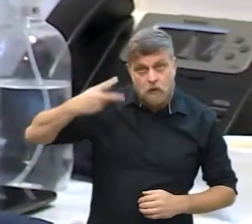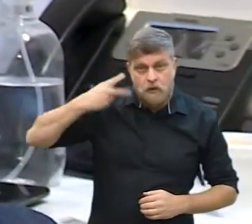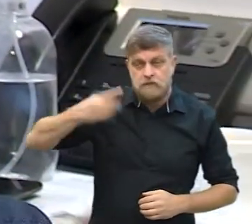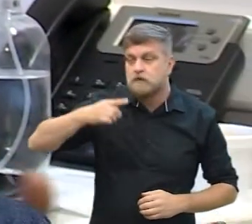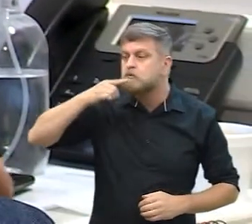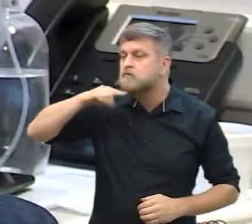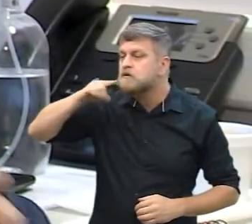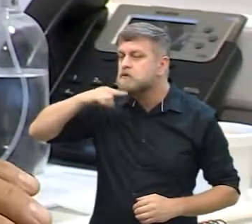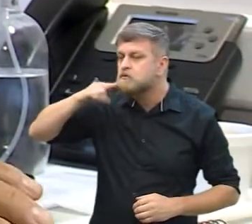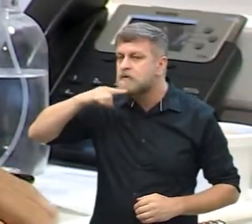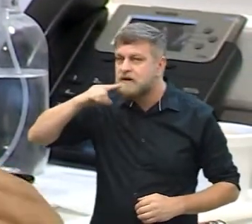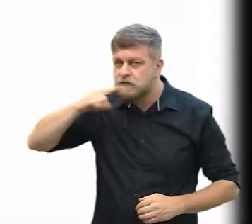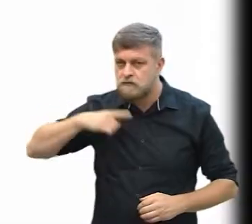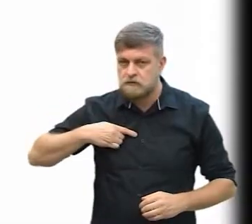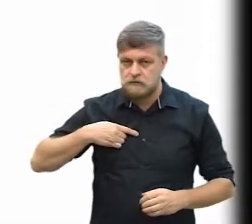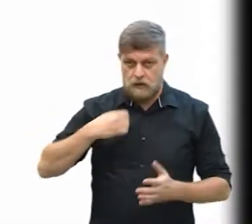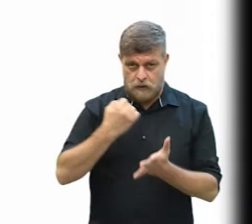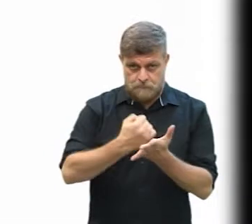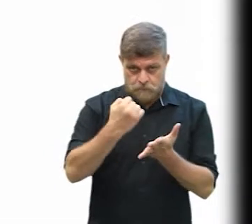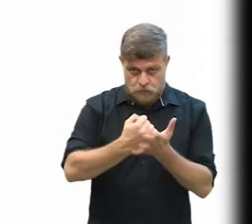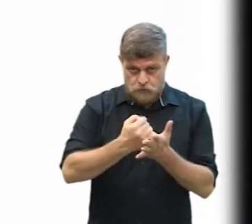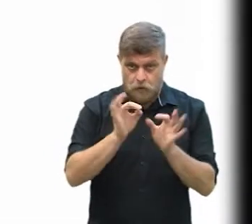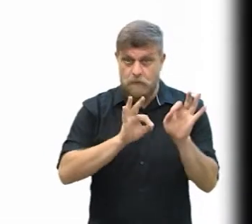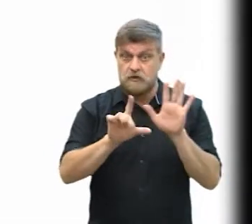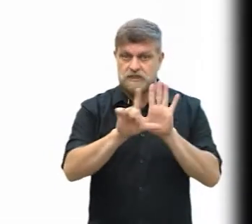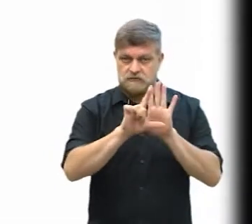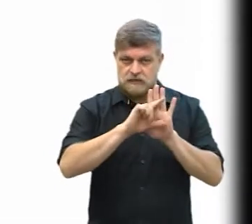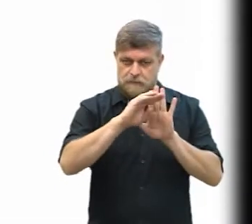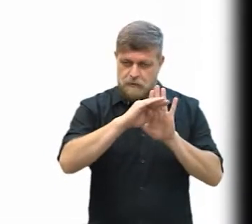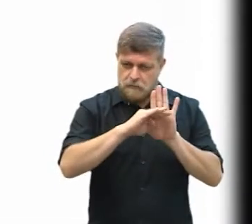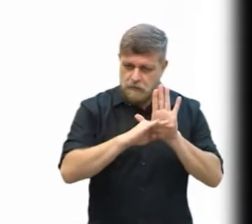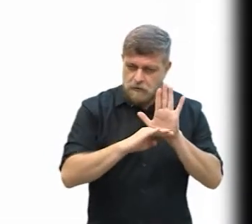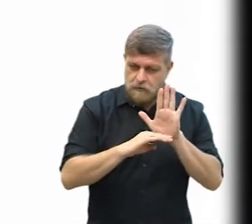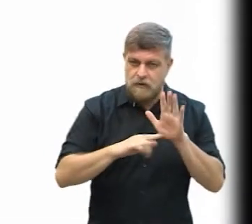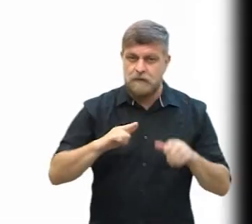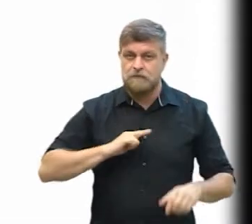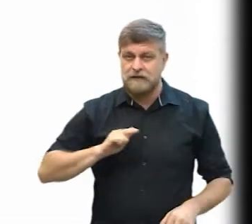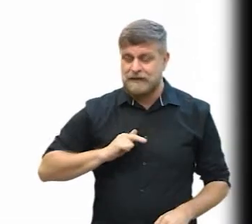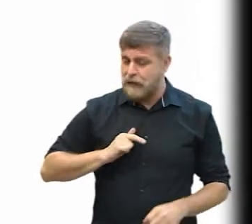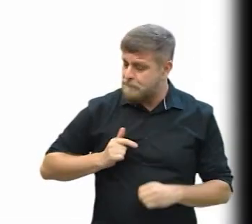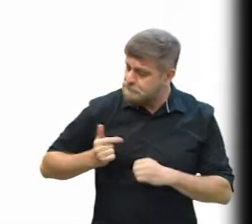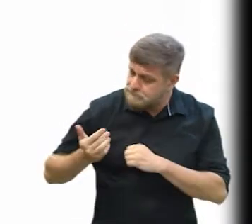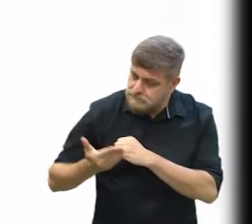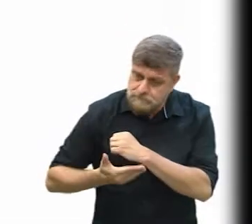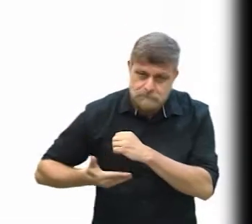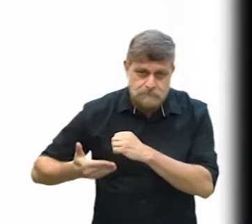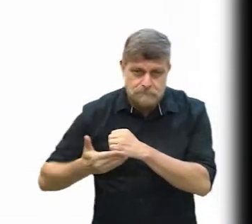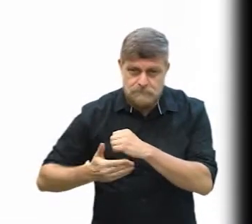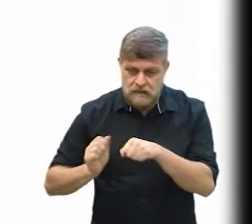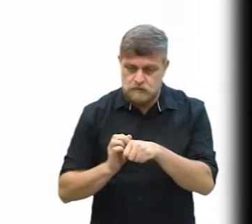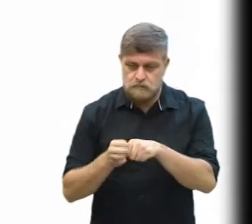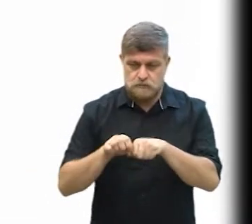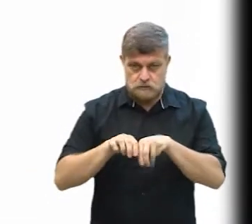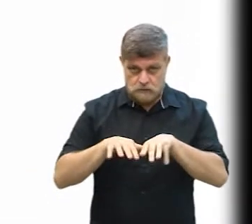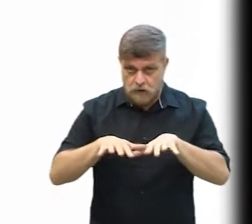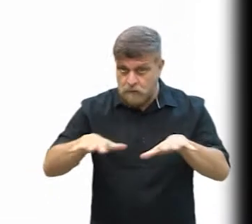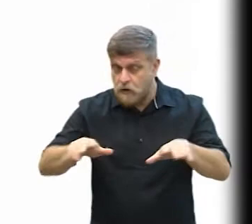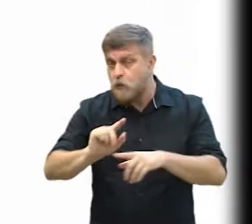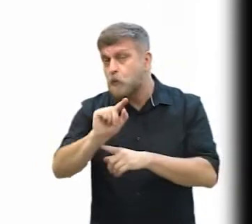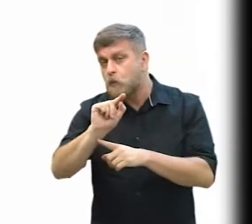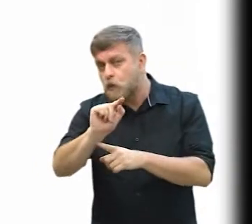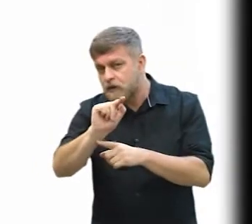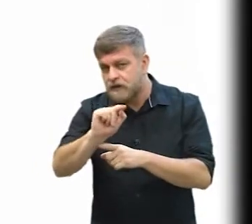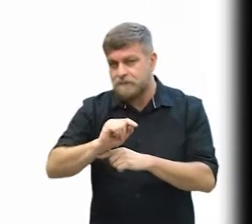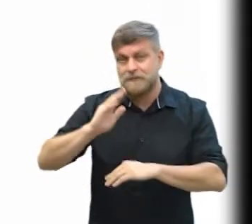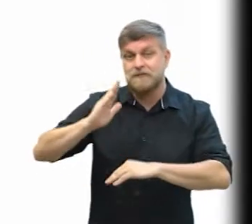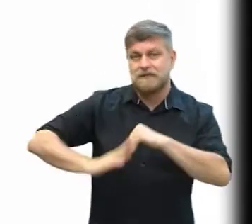O vereador Eduardo Magoga protocolou um projeto de lei na Câmara que classifica como essenciais, durante a pandemia